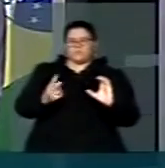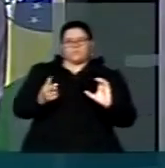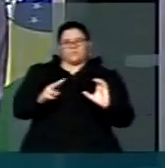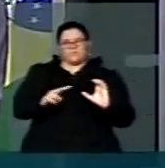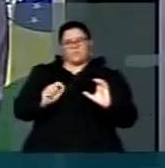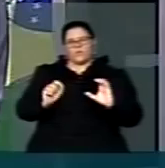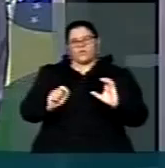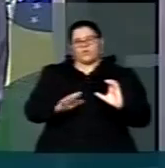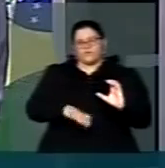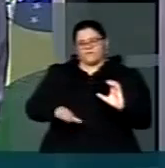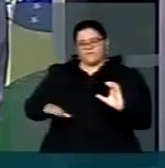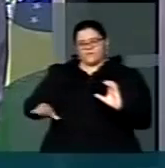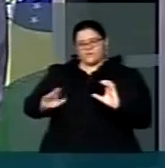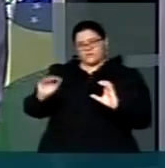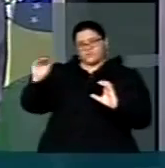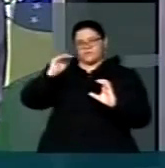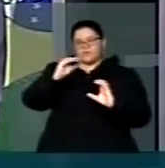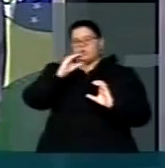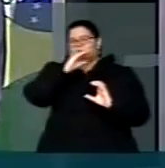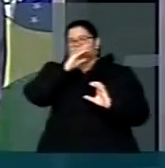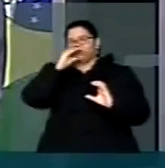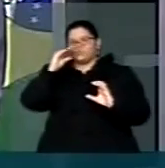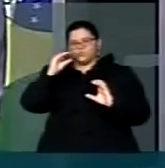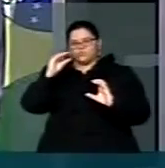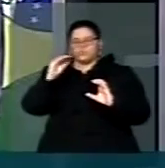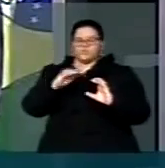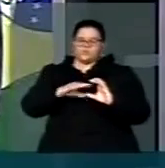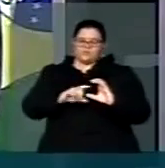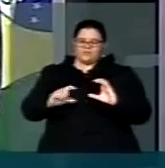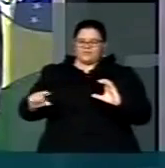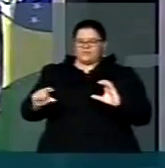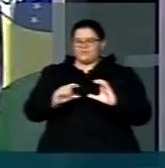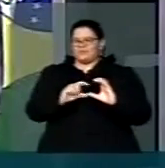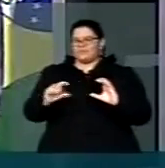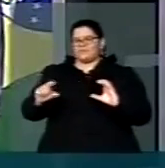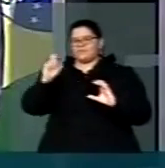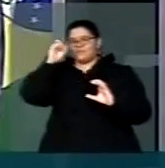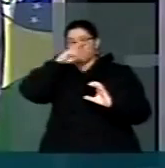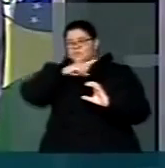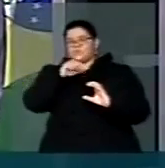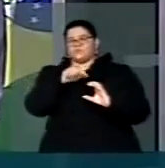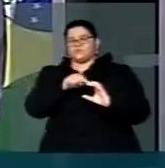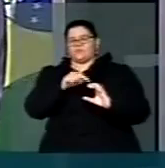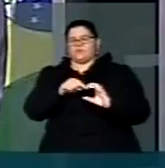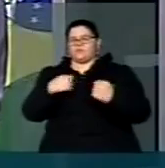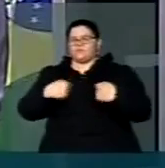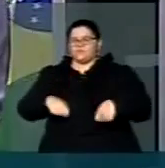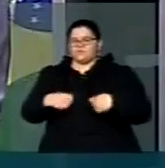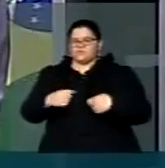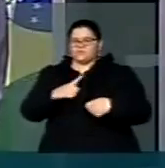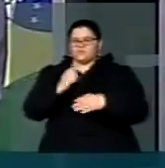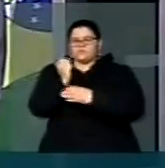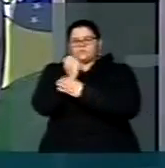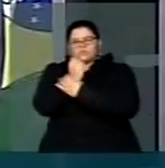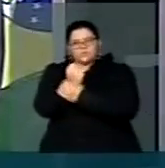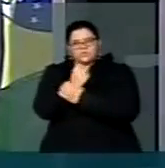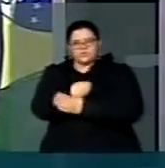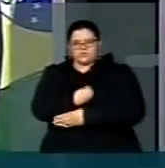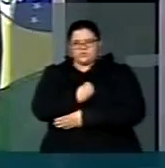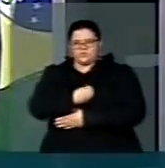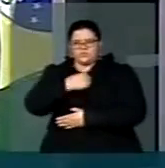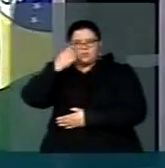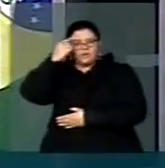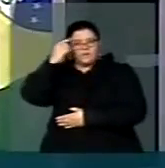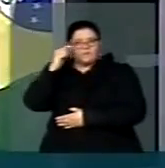A inserção do jovem no mundo adulto prevê, em nossa sociedade, ações que assegurem este ingresso, de modo a oferecer-lhe